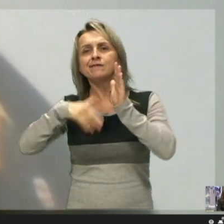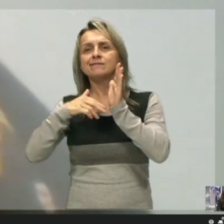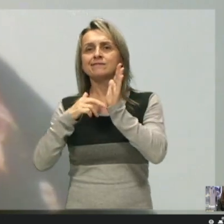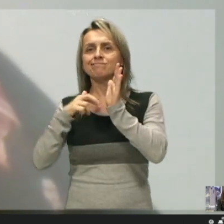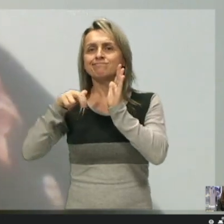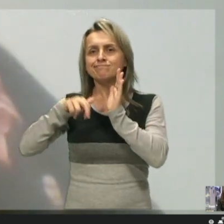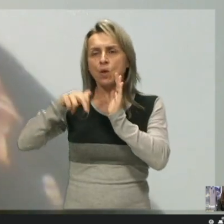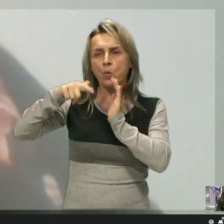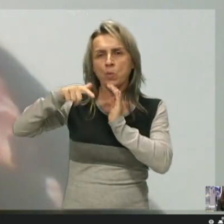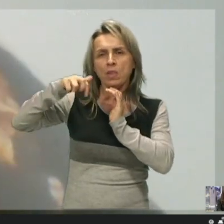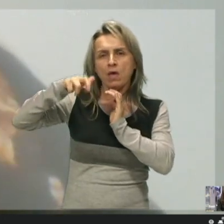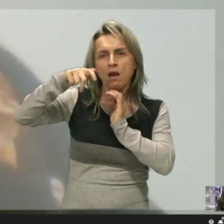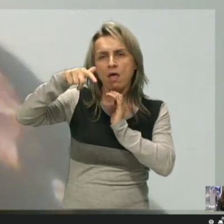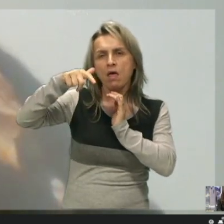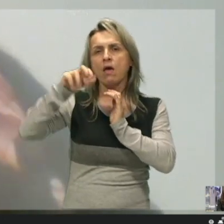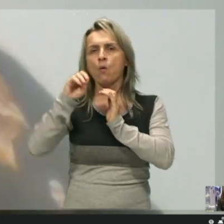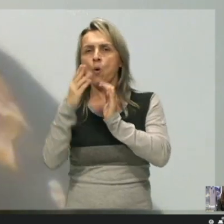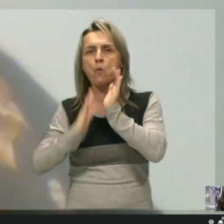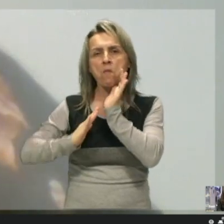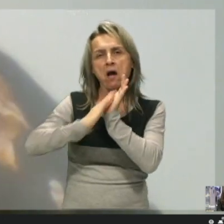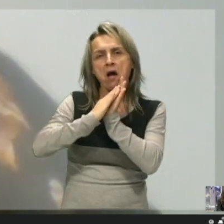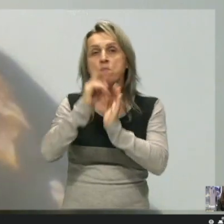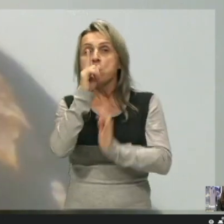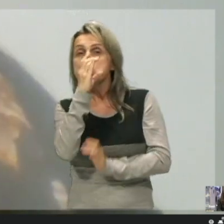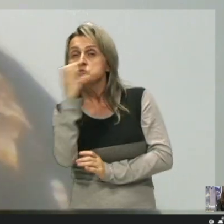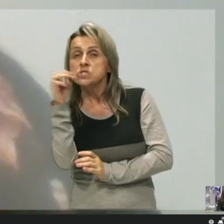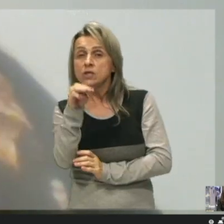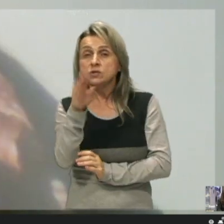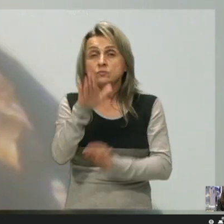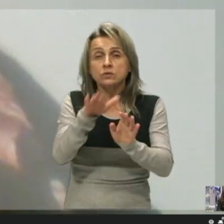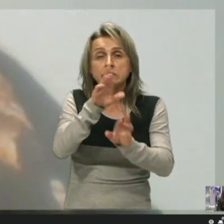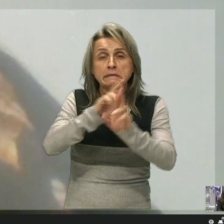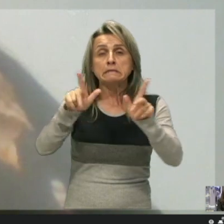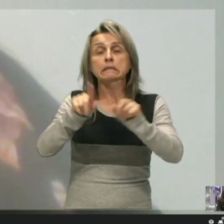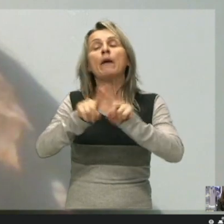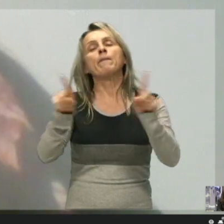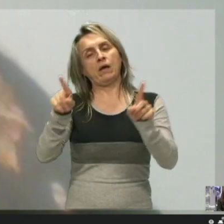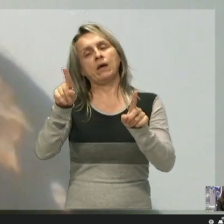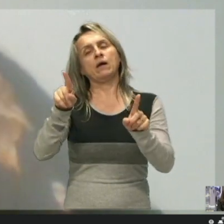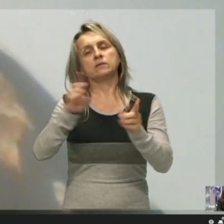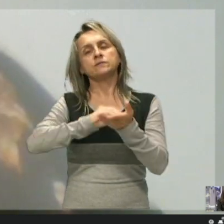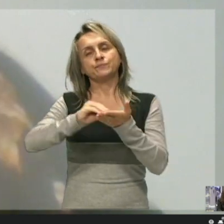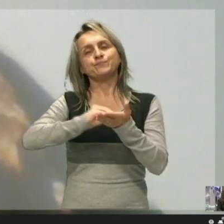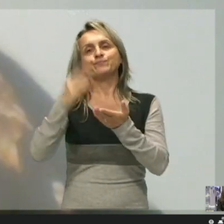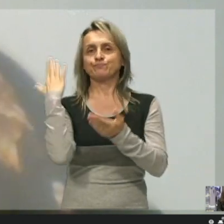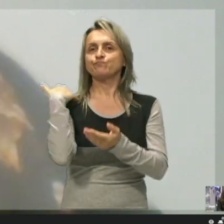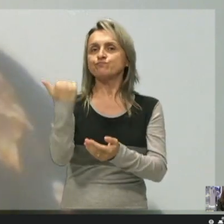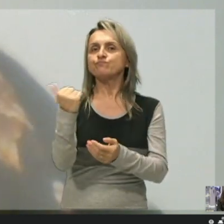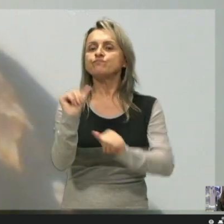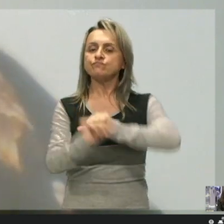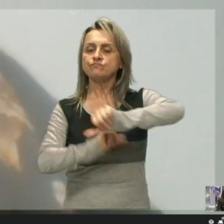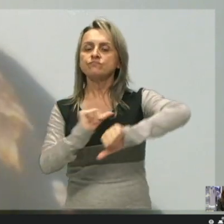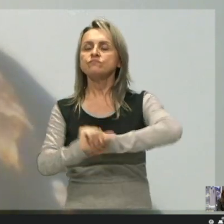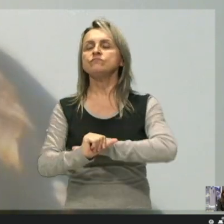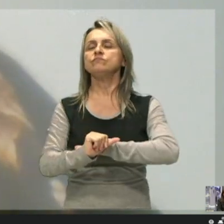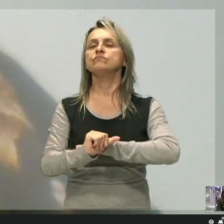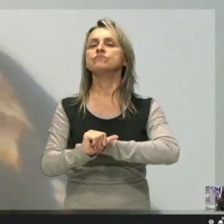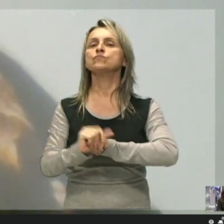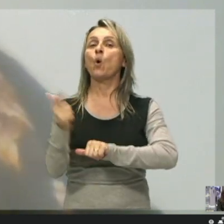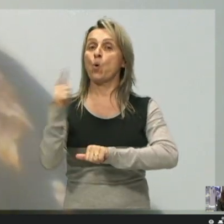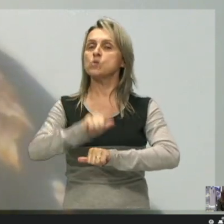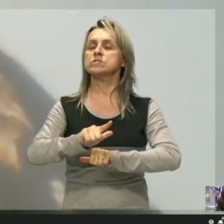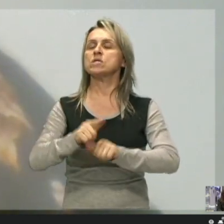rampinha, 1 centímetro que faz a diferença. Mas a prefeitura, sim, a secretaria nos chamou e toda essa mudança que está sendo feita foi